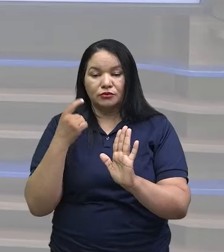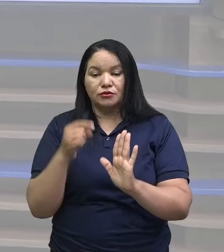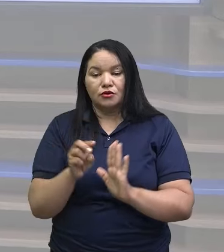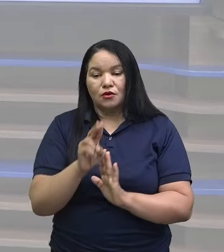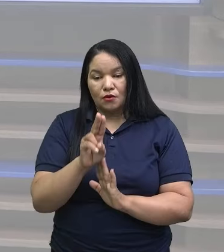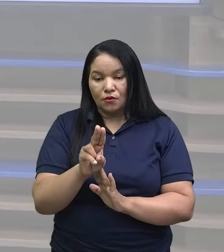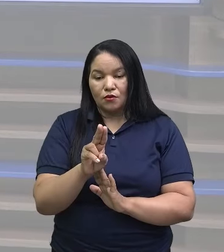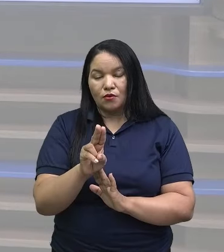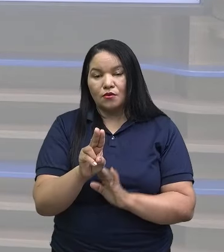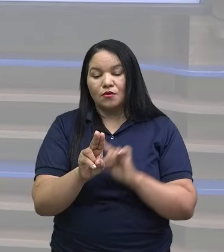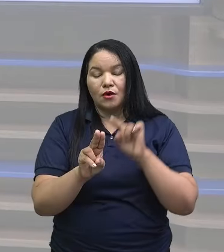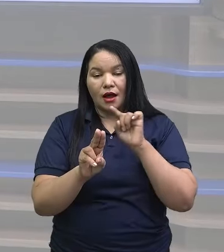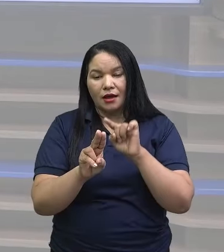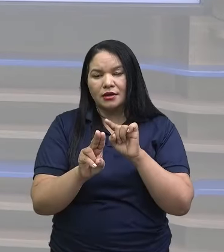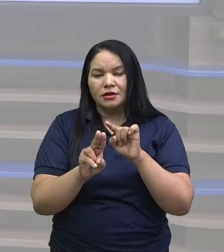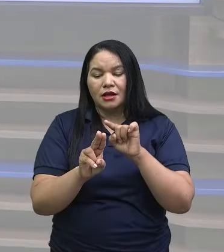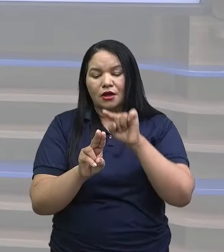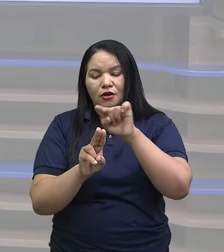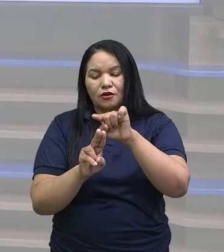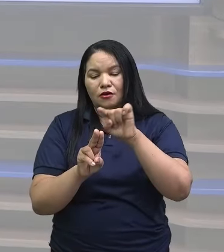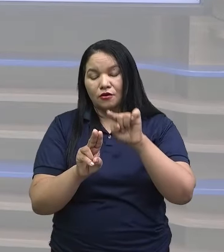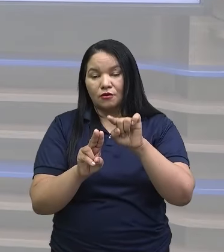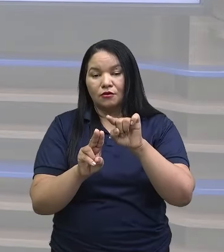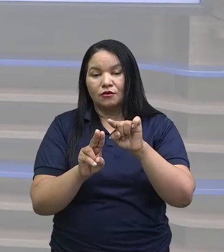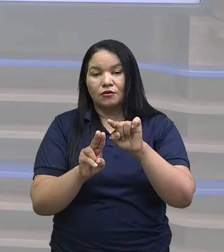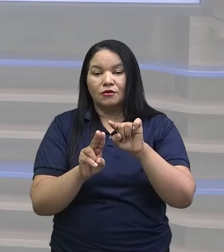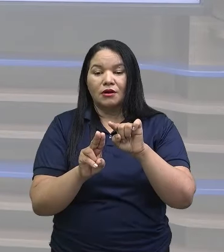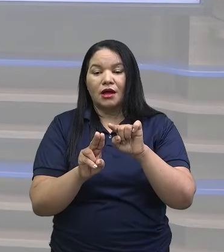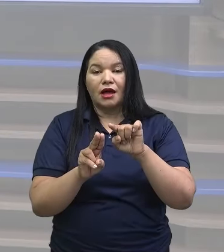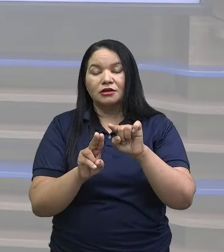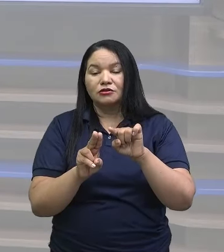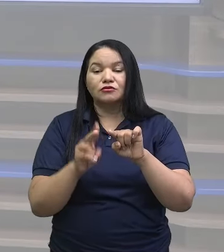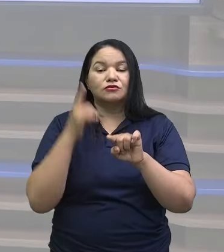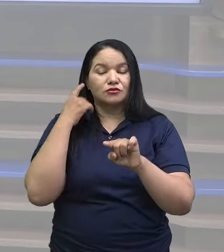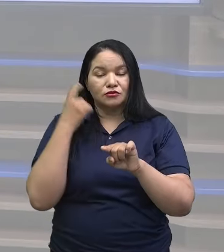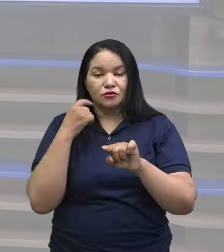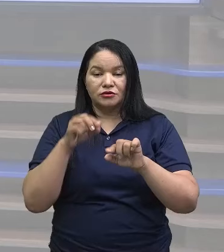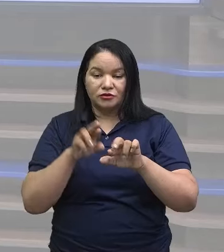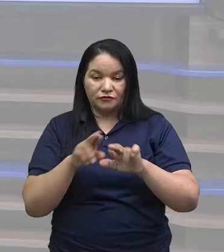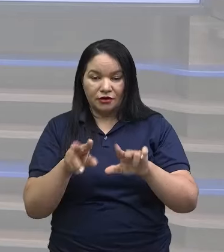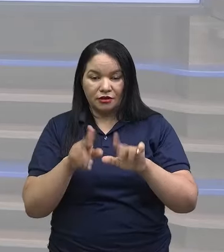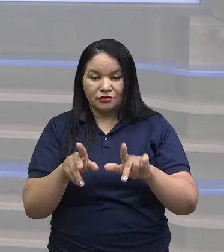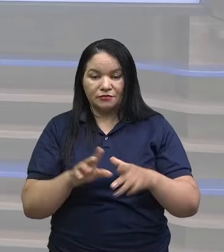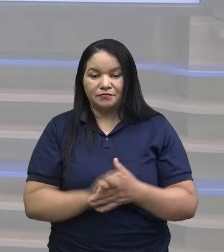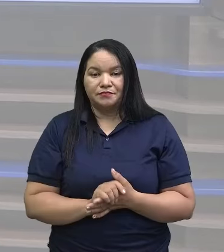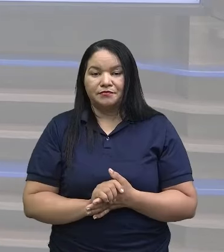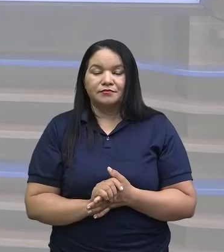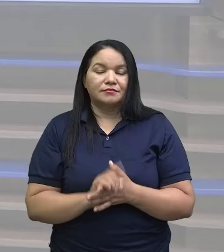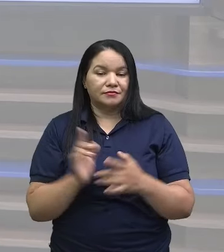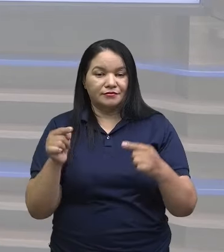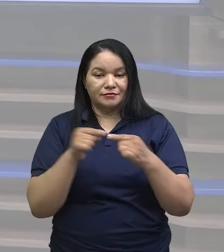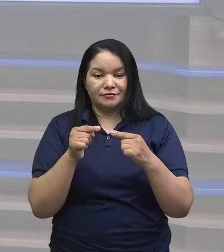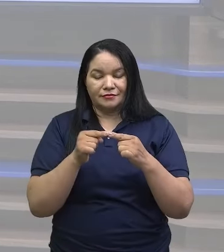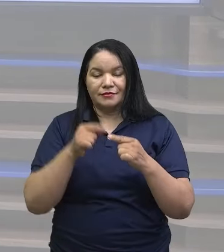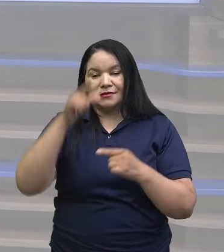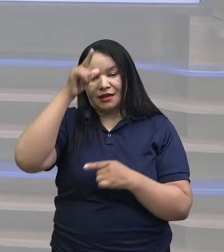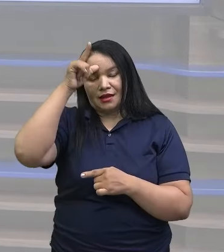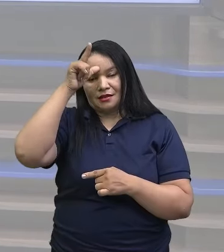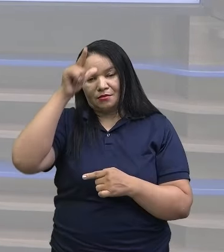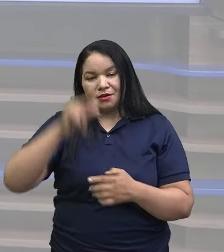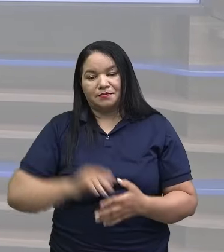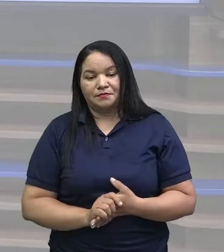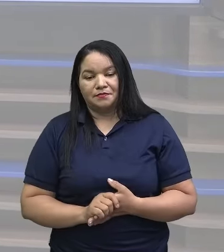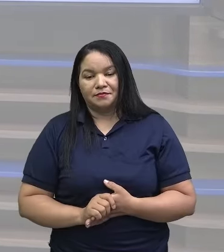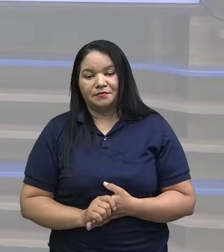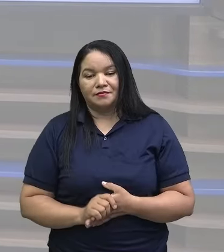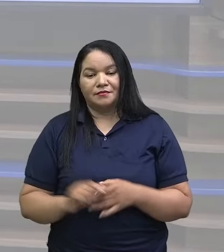Uber fosse mais com um som de E, né? Eu não sei falar alemão, tá, gente? Mas eu estou explicando por que lá no alemão se usa o trema. E aí tem